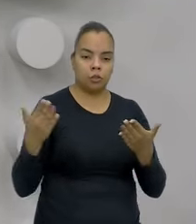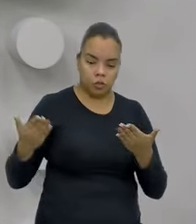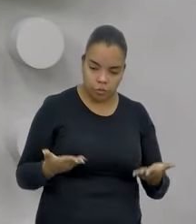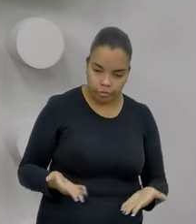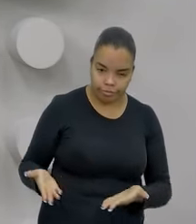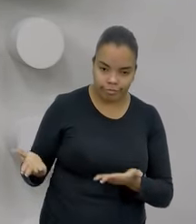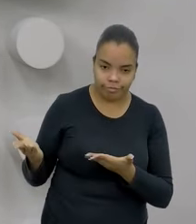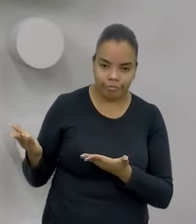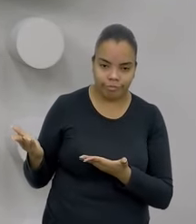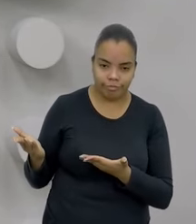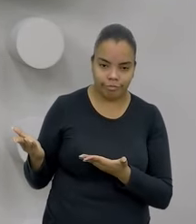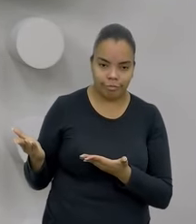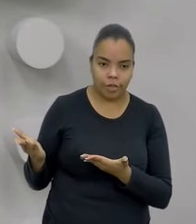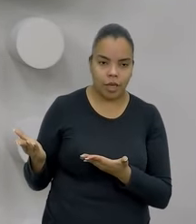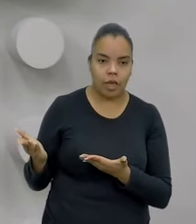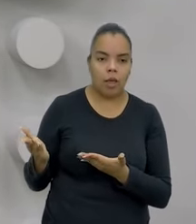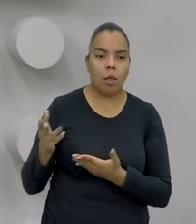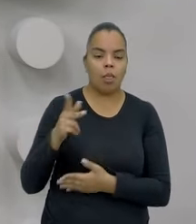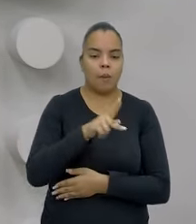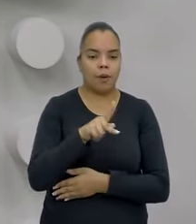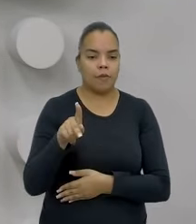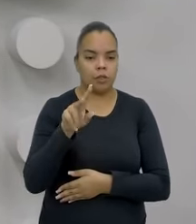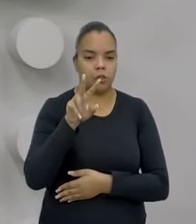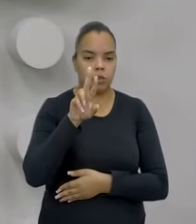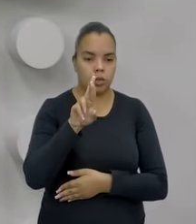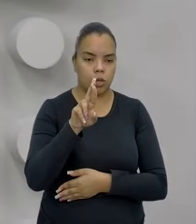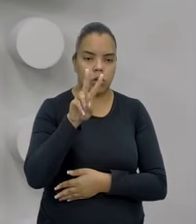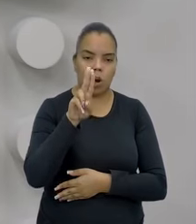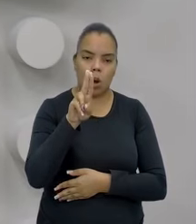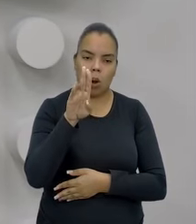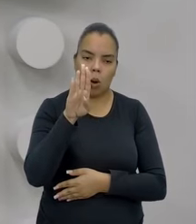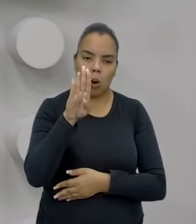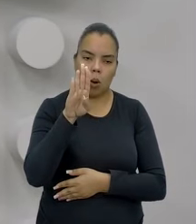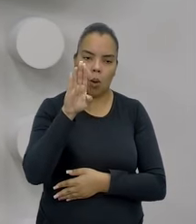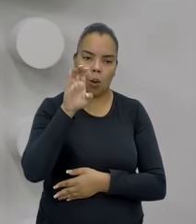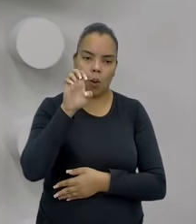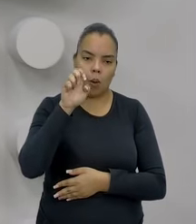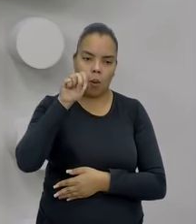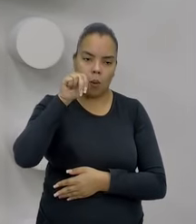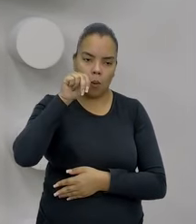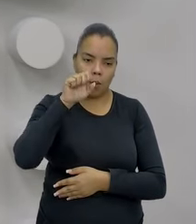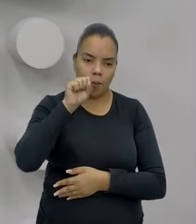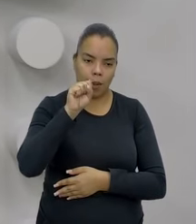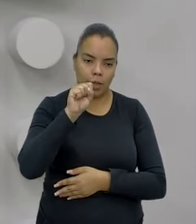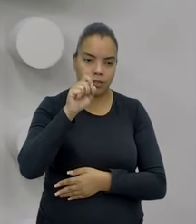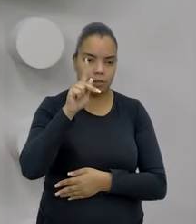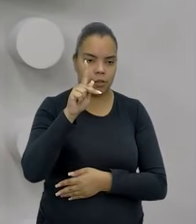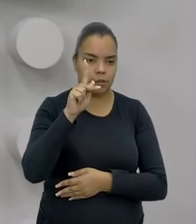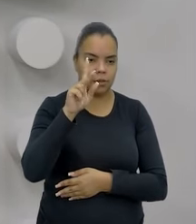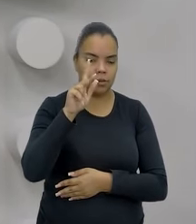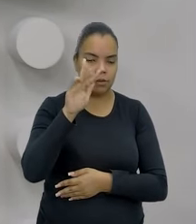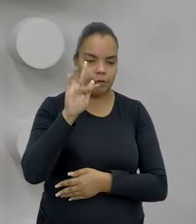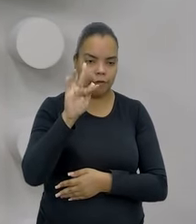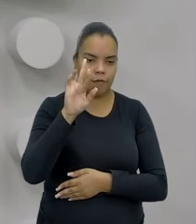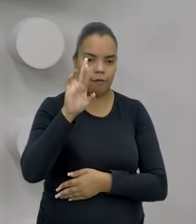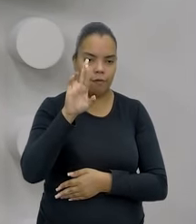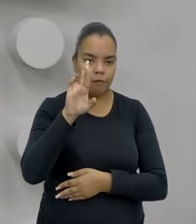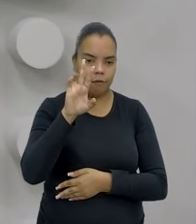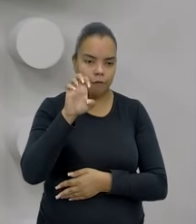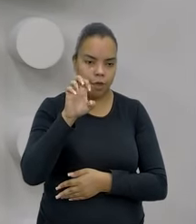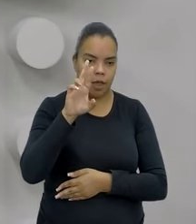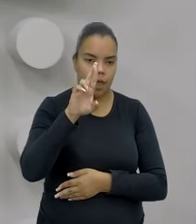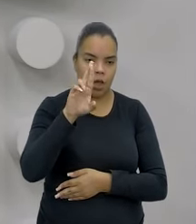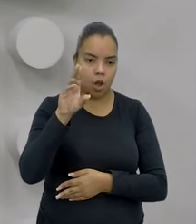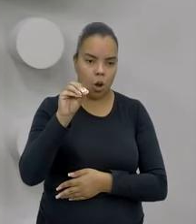convidado aqui o Professor Rubens Ferronato estará apresentando essa TPC juntamente comigo